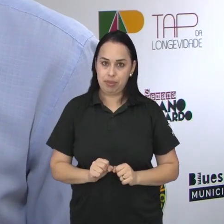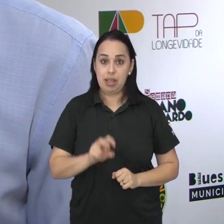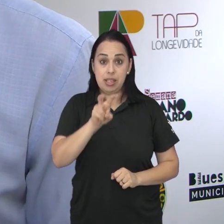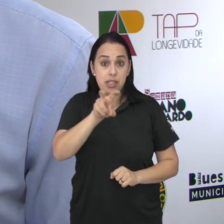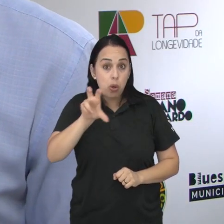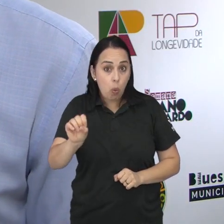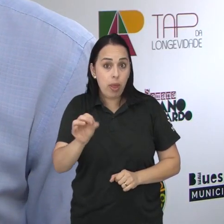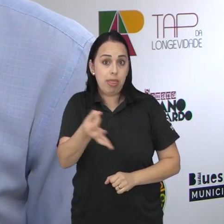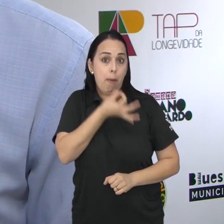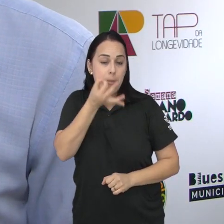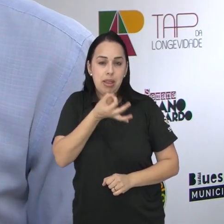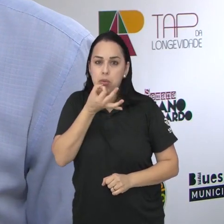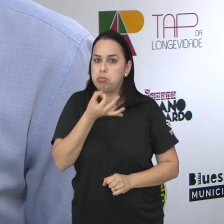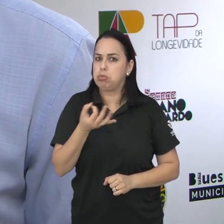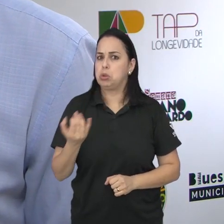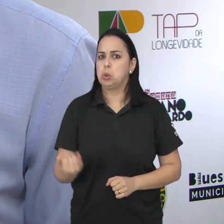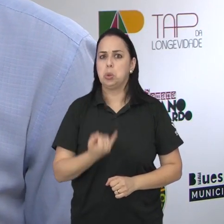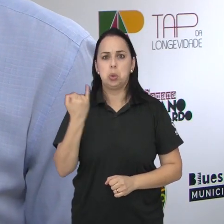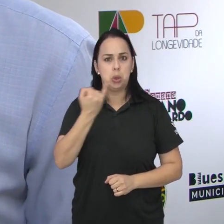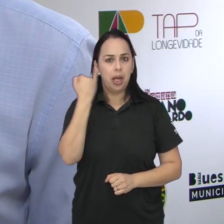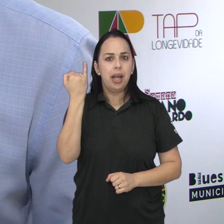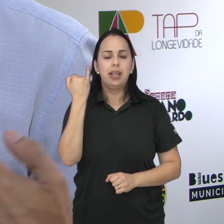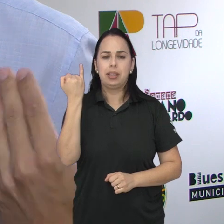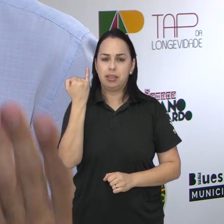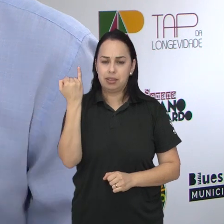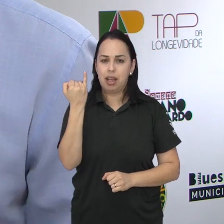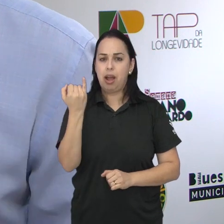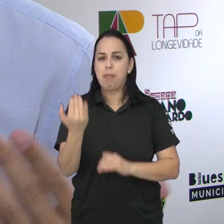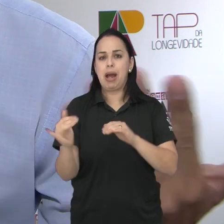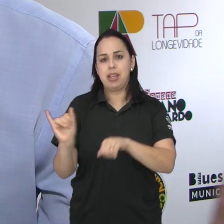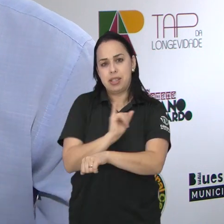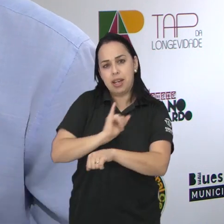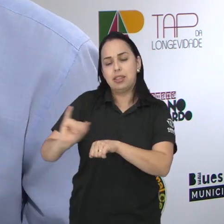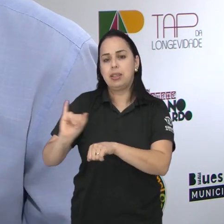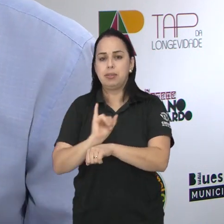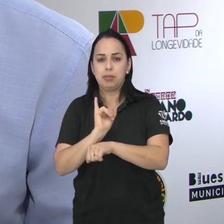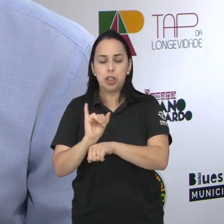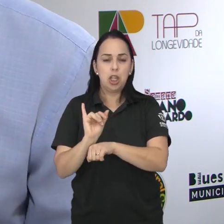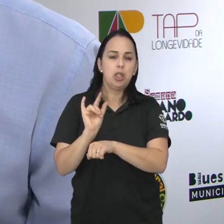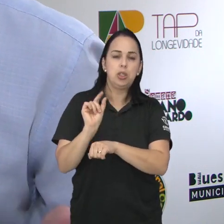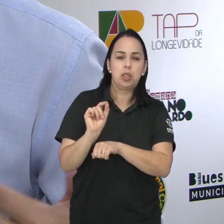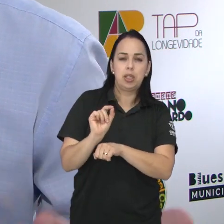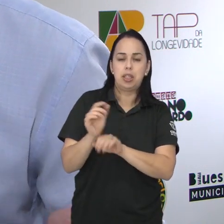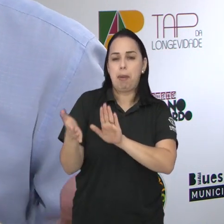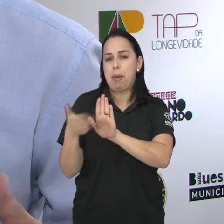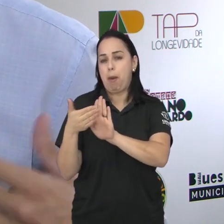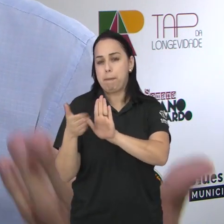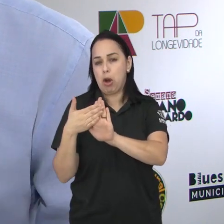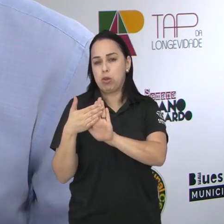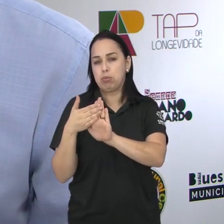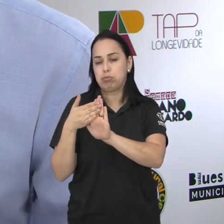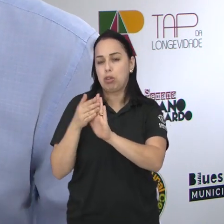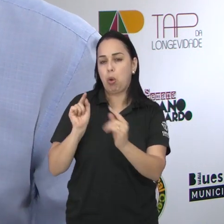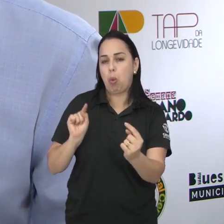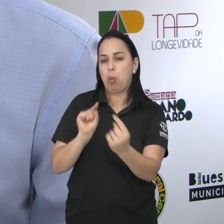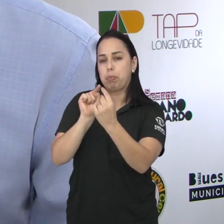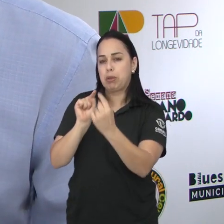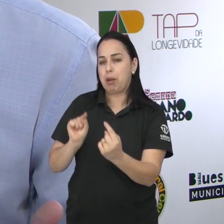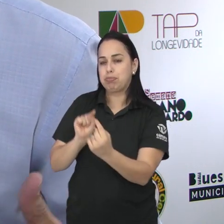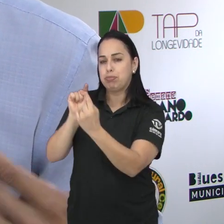50 contribuições, foi muito produtivo, porque ela é uma forma de ver se as propostas